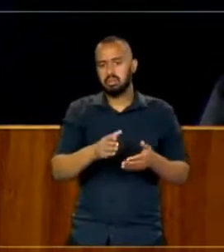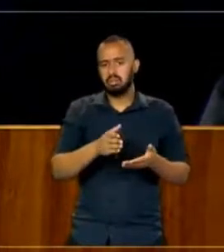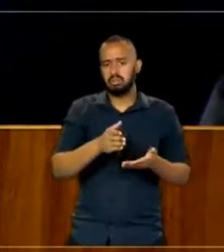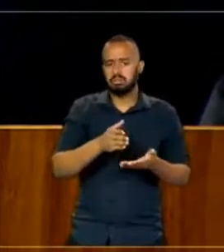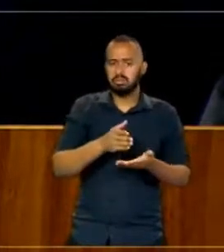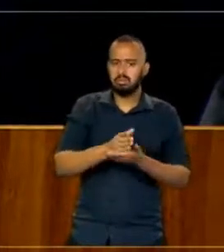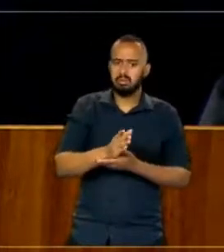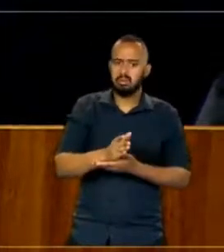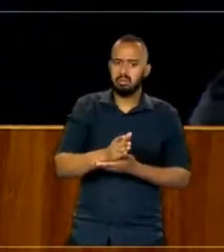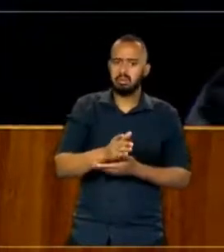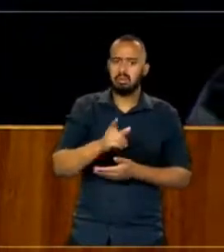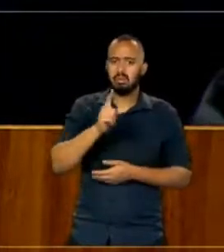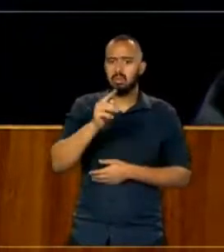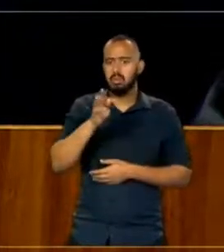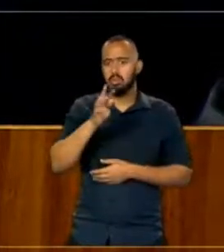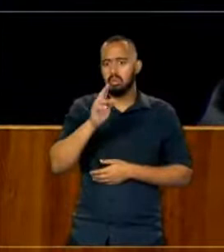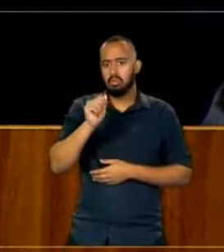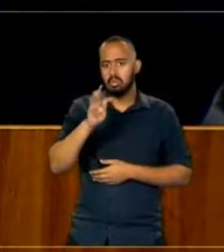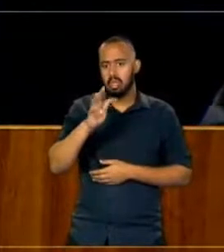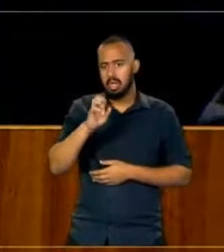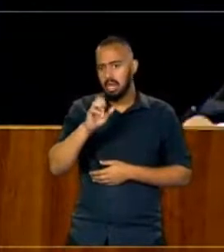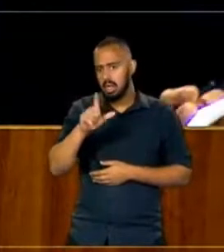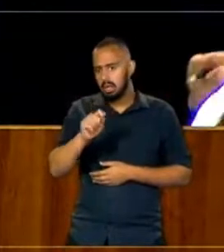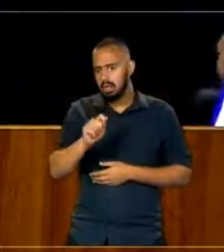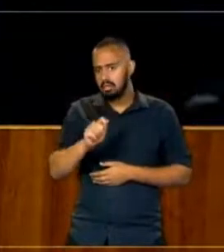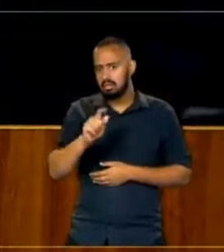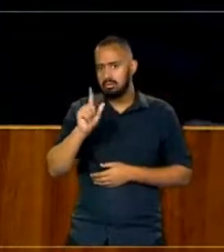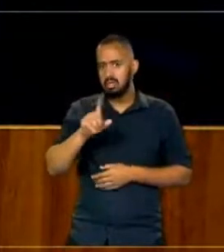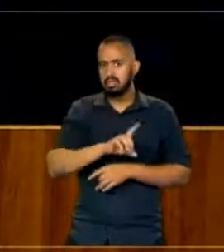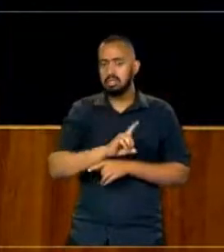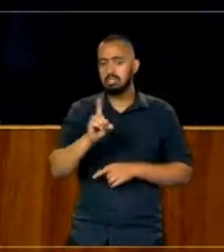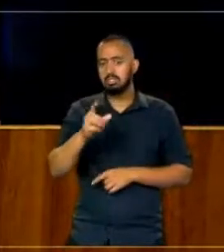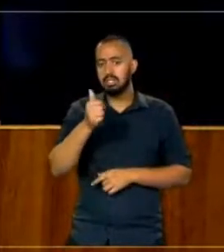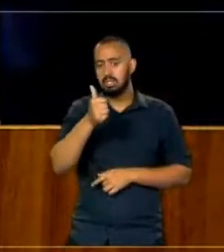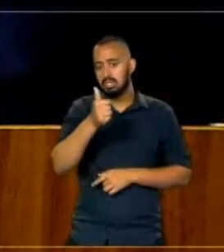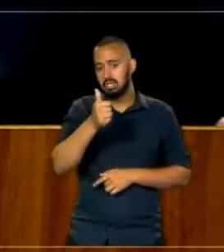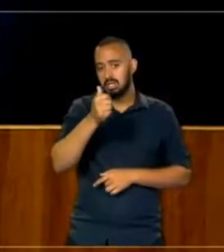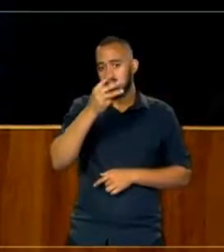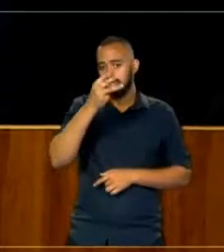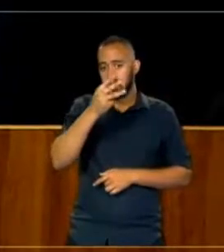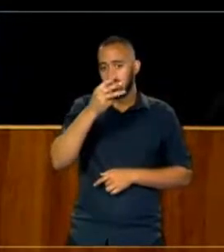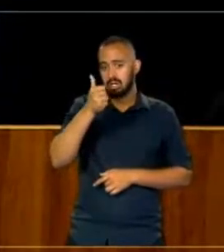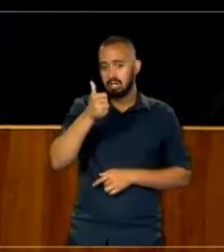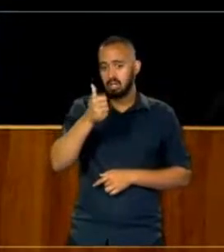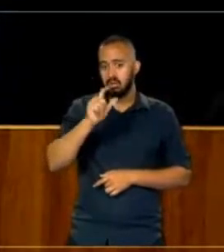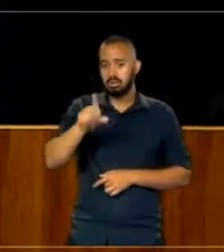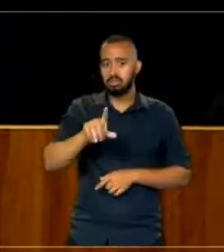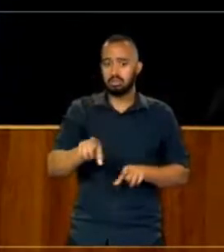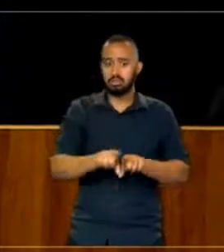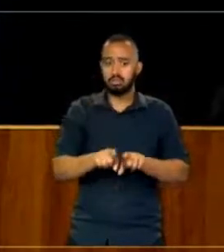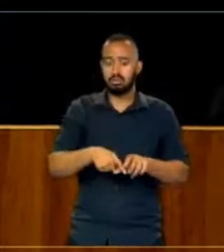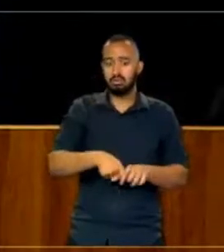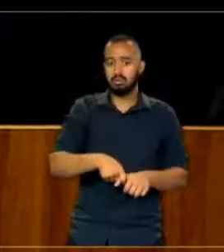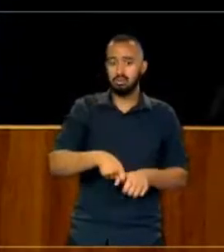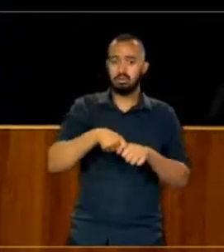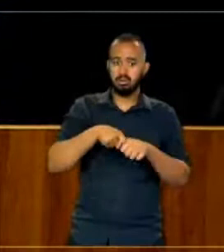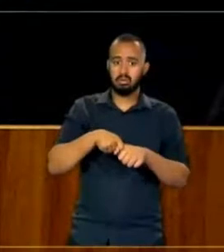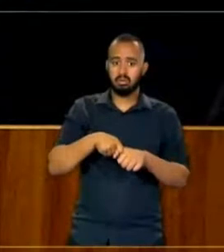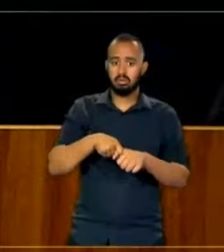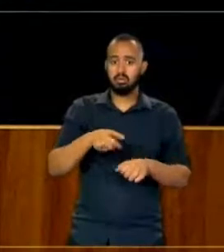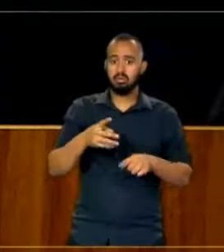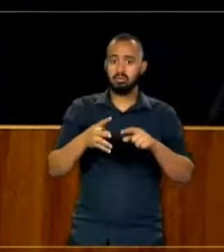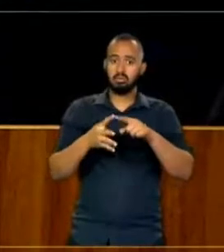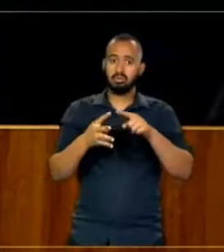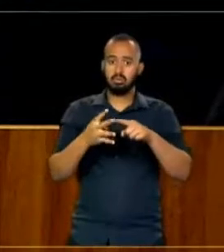inibitória antecipada para determinar que até 31/10/2022 seja suspensa a monetização dos quatro